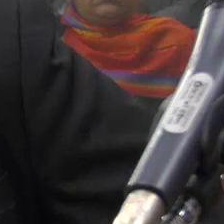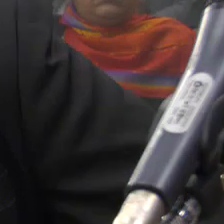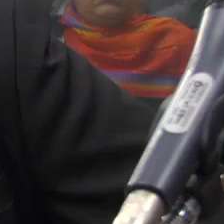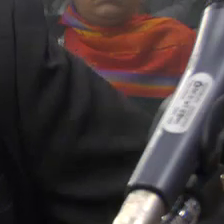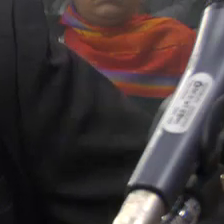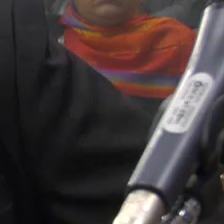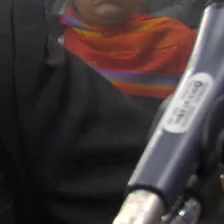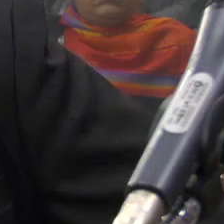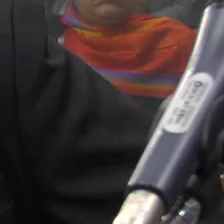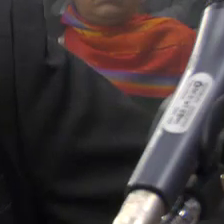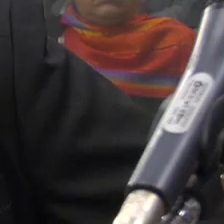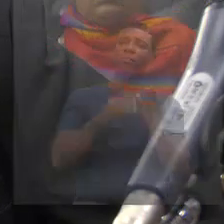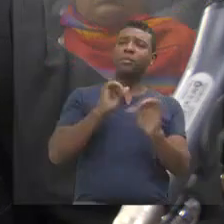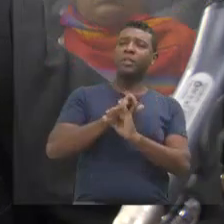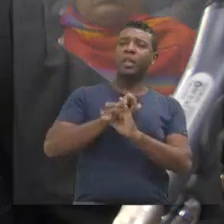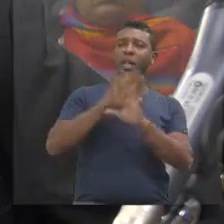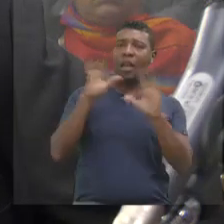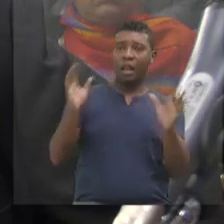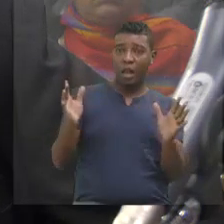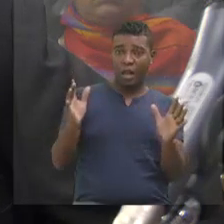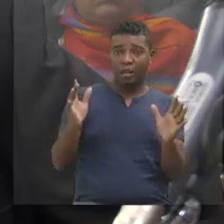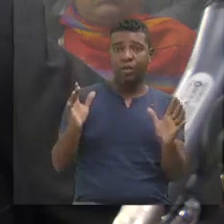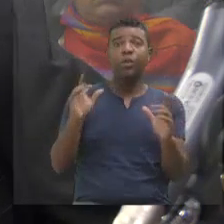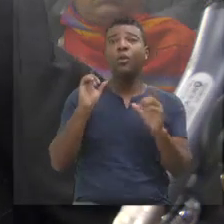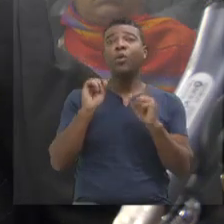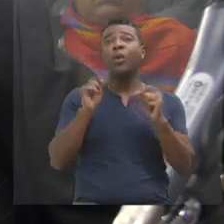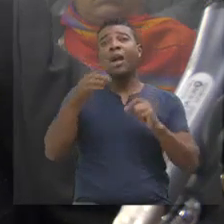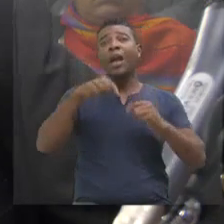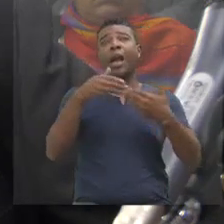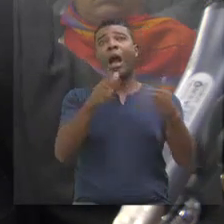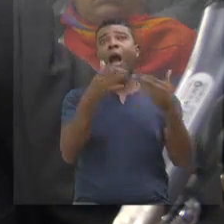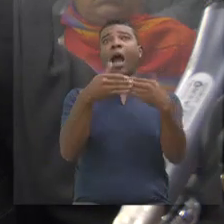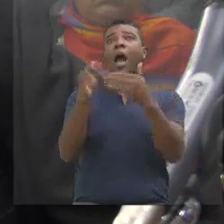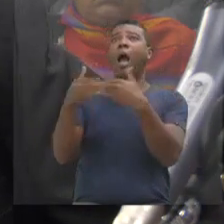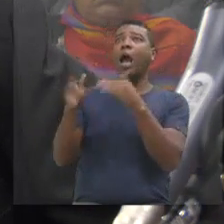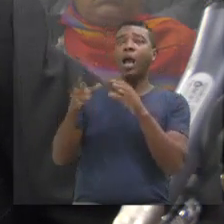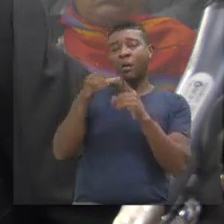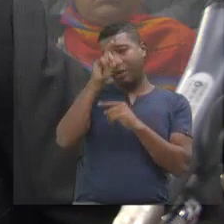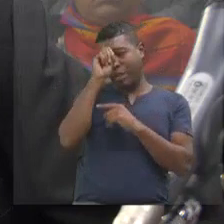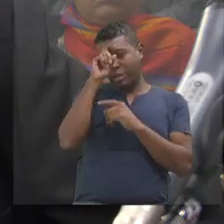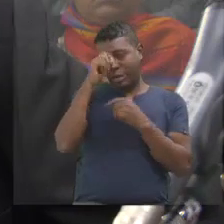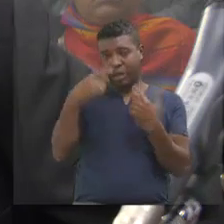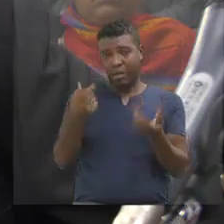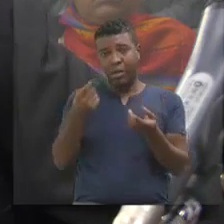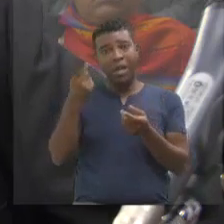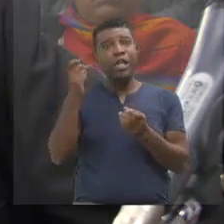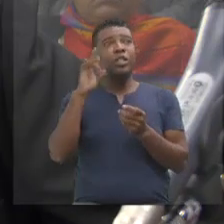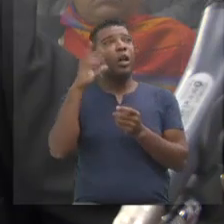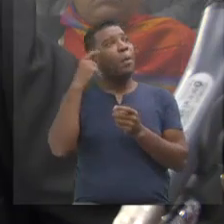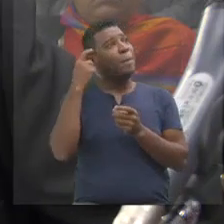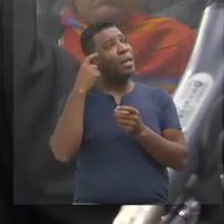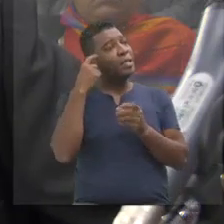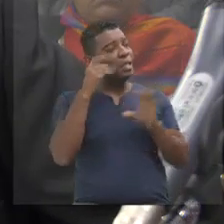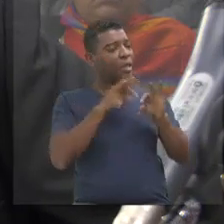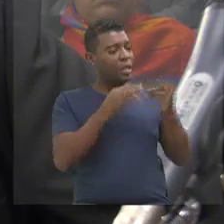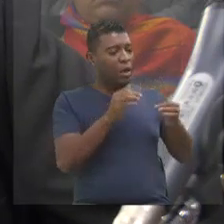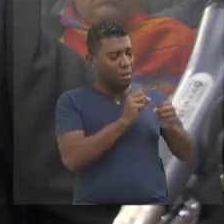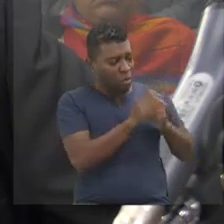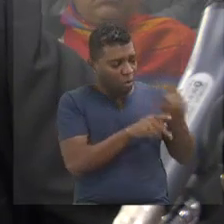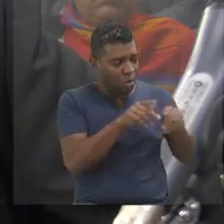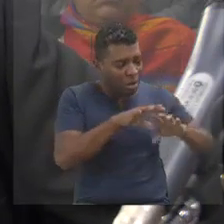não adianta a gente sair Abrir hospitais abertamente pensando em uma simples população a gente tem que pensar em conjunto